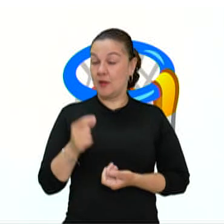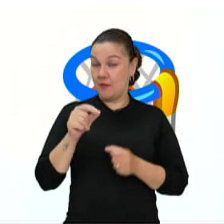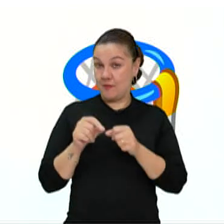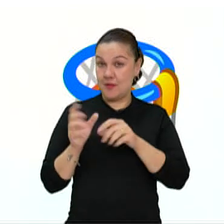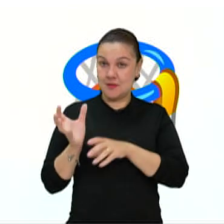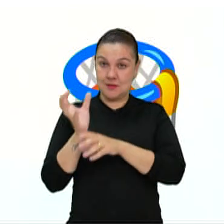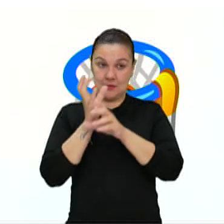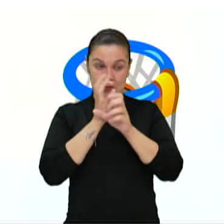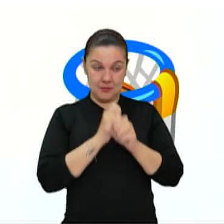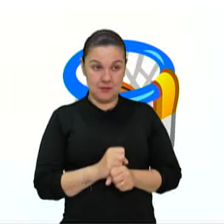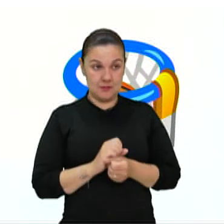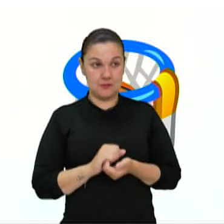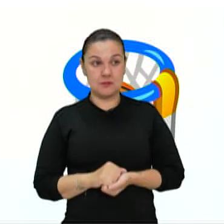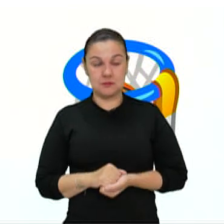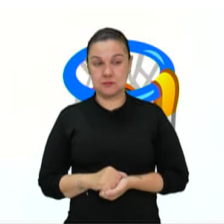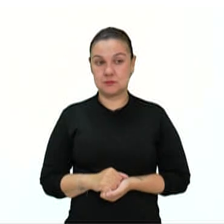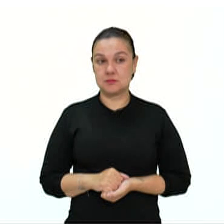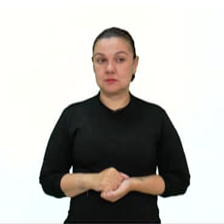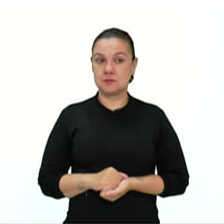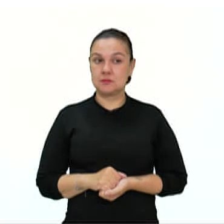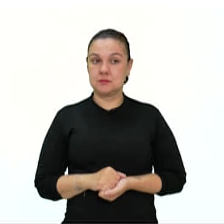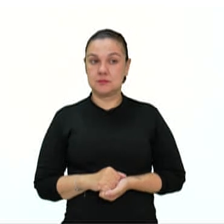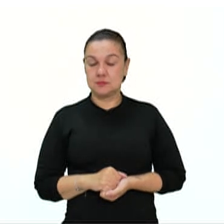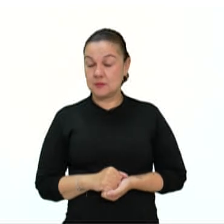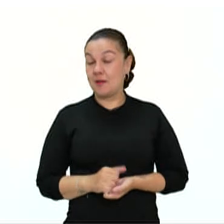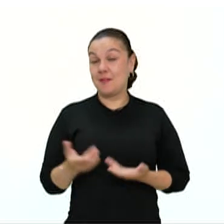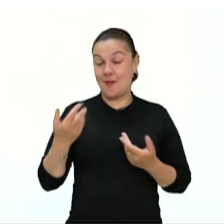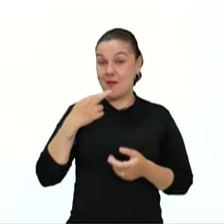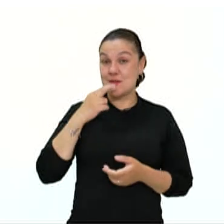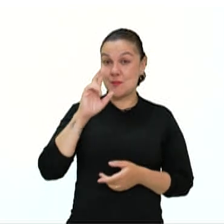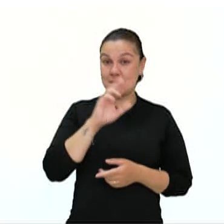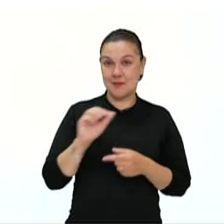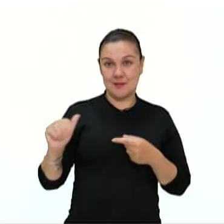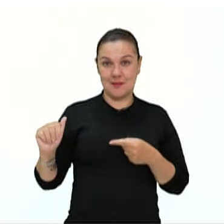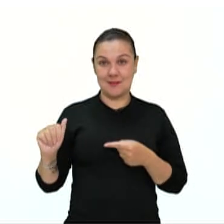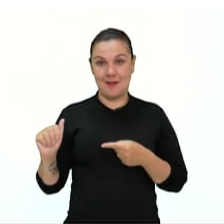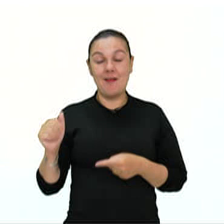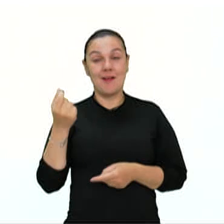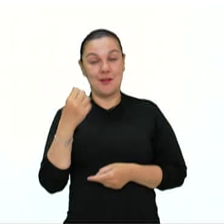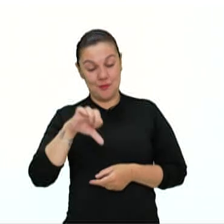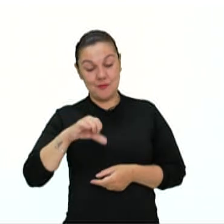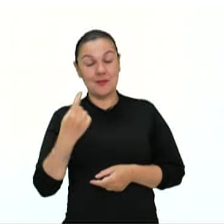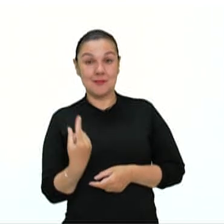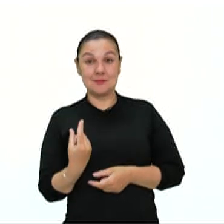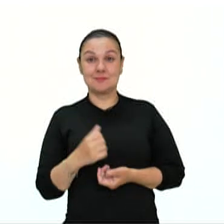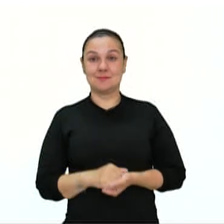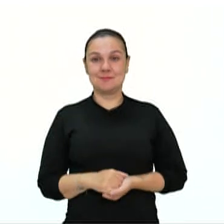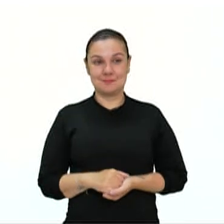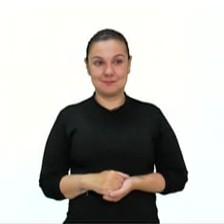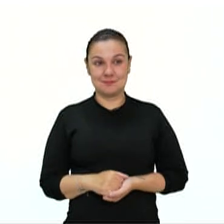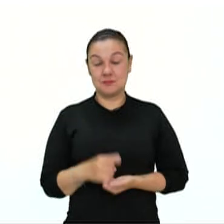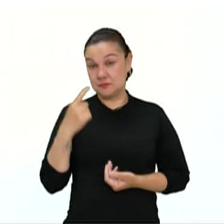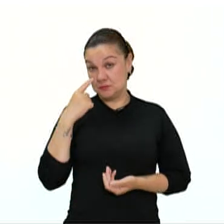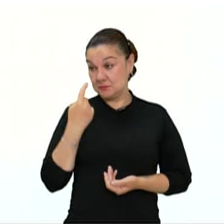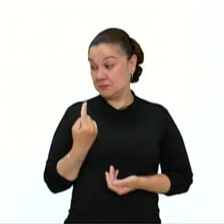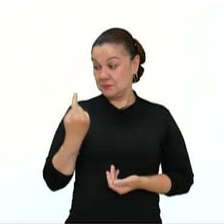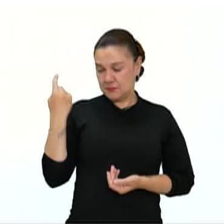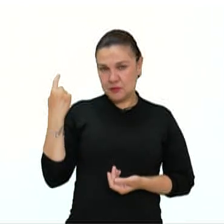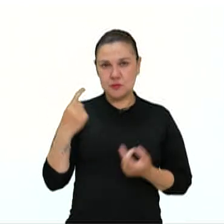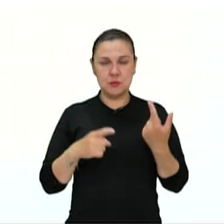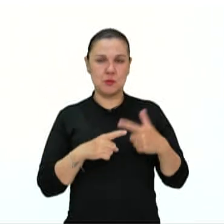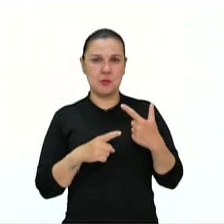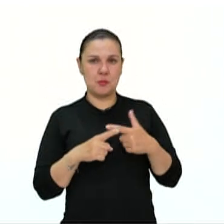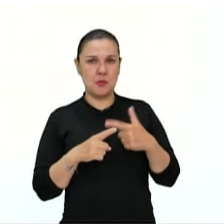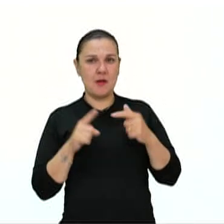conta, né? 81 dá uma dízima. Então, a resposta correta é 91 pontos. Então, vejo, né? Porque como